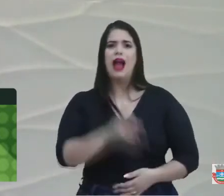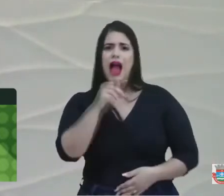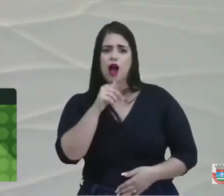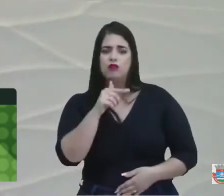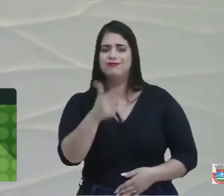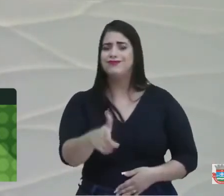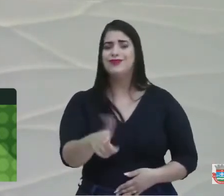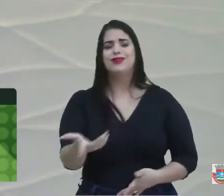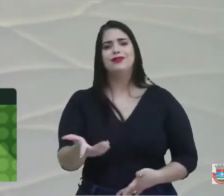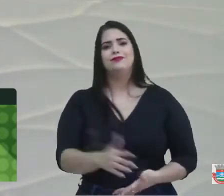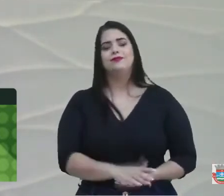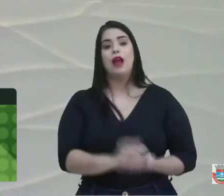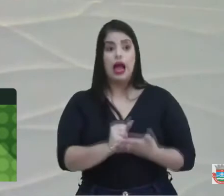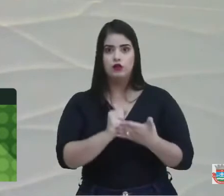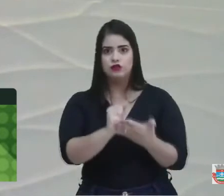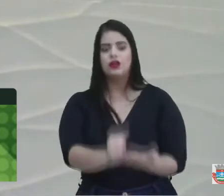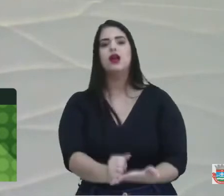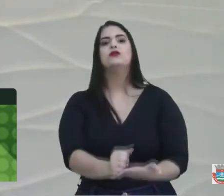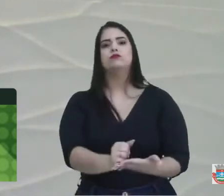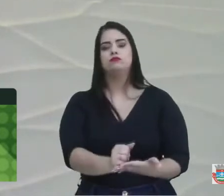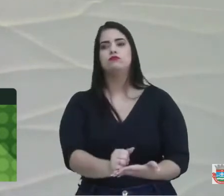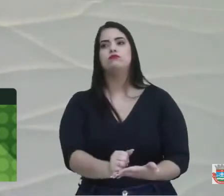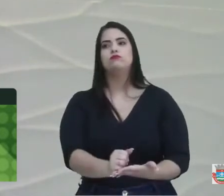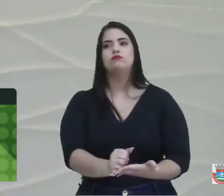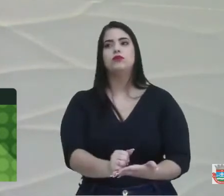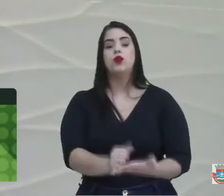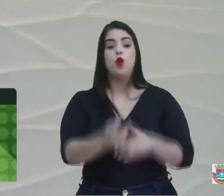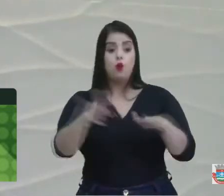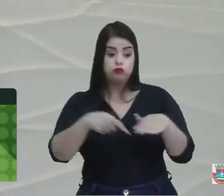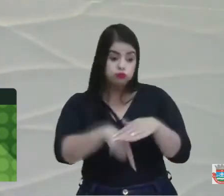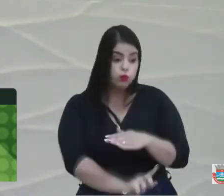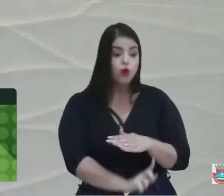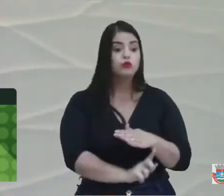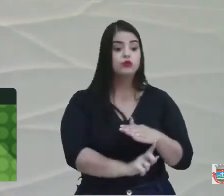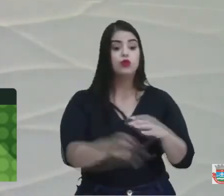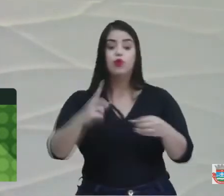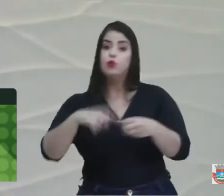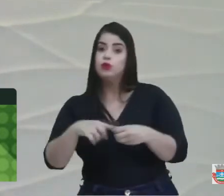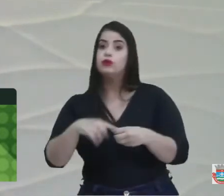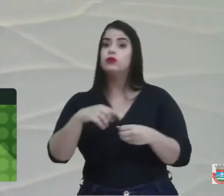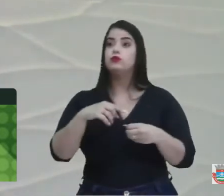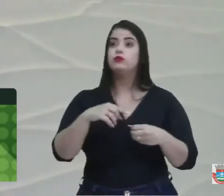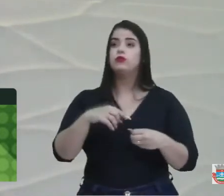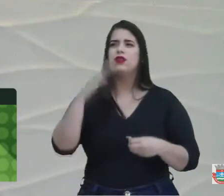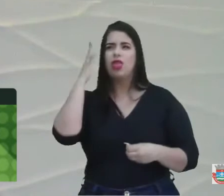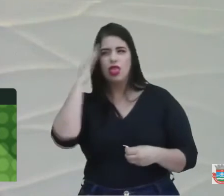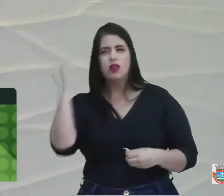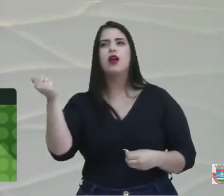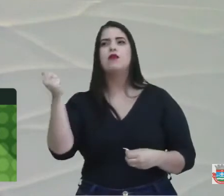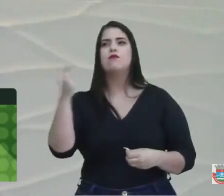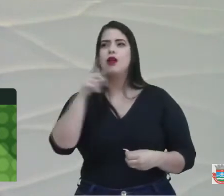tem ajudado. Os poços que são perfurados no município, como a gente sabe, a água desses